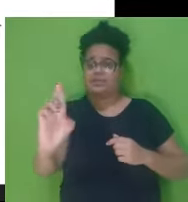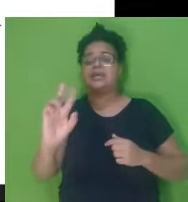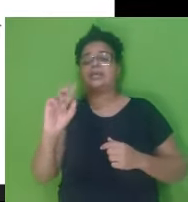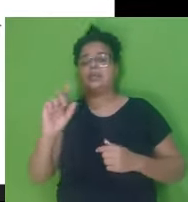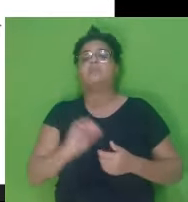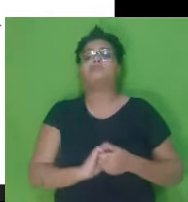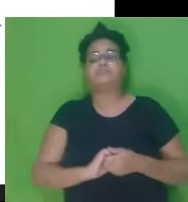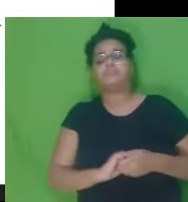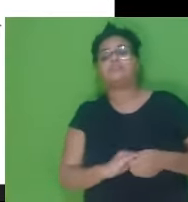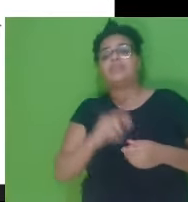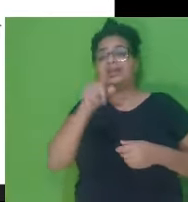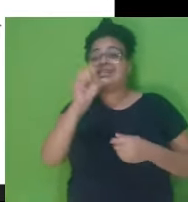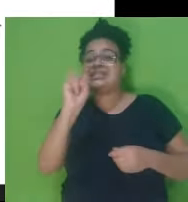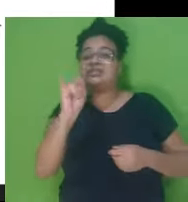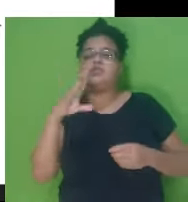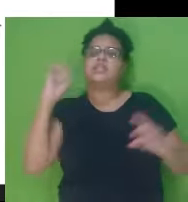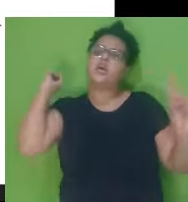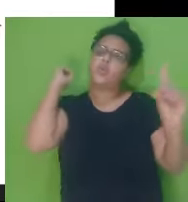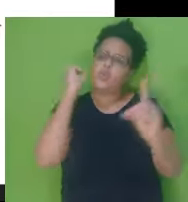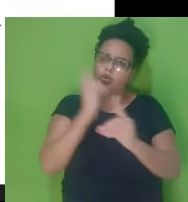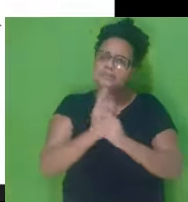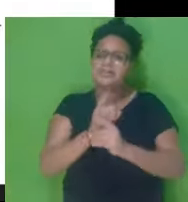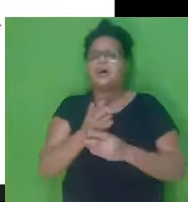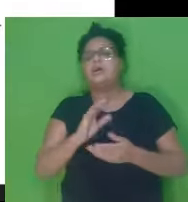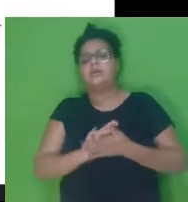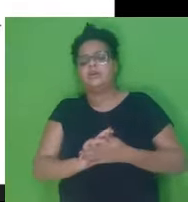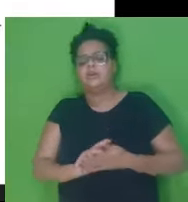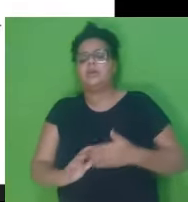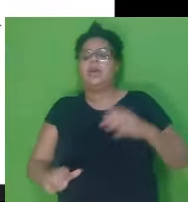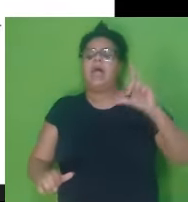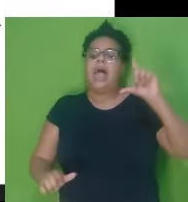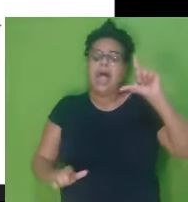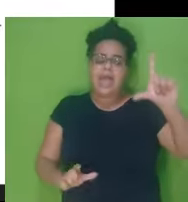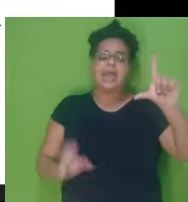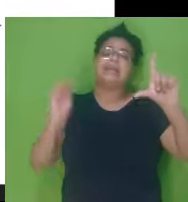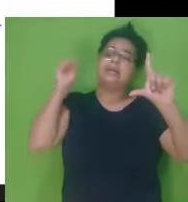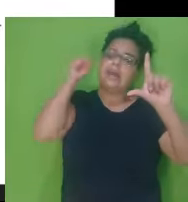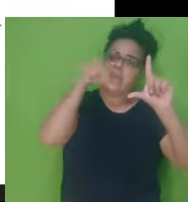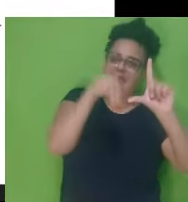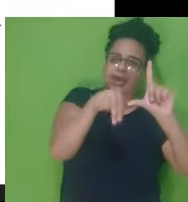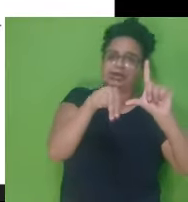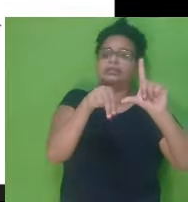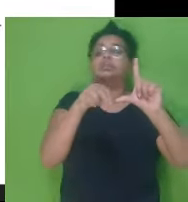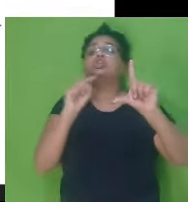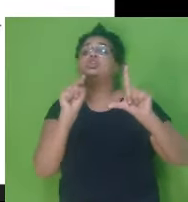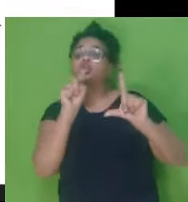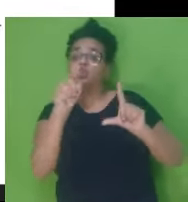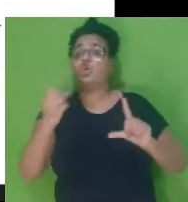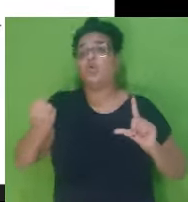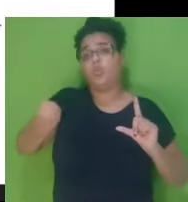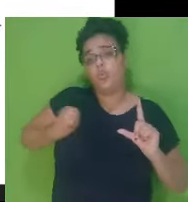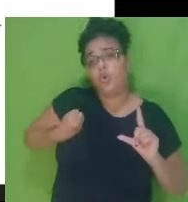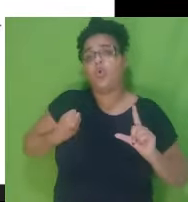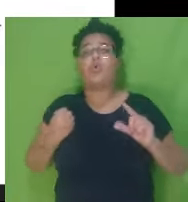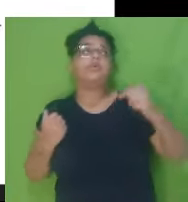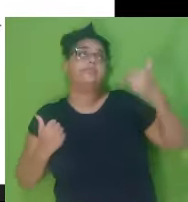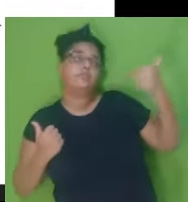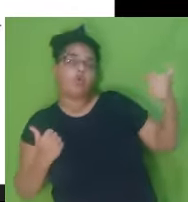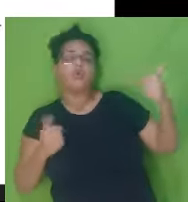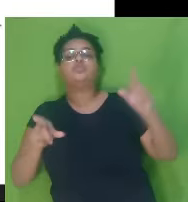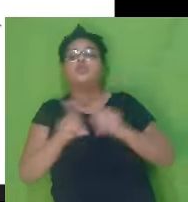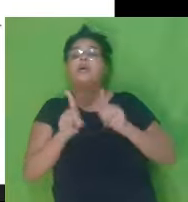representar esses logaritmos, né? Então, se você encontrar ln de um número, né, ln